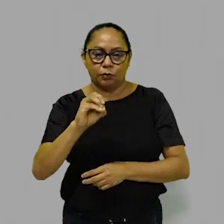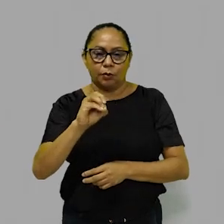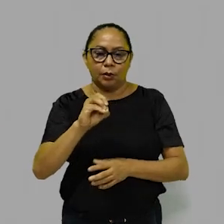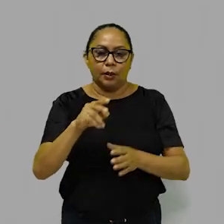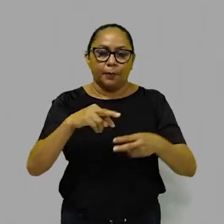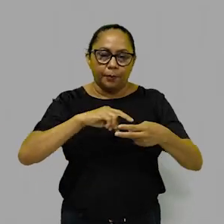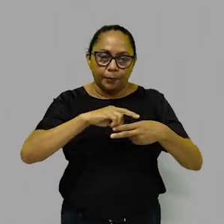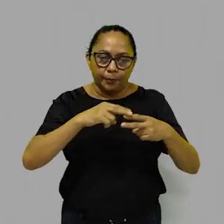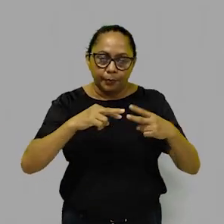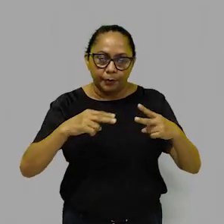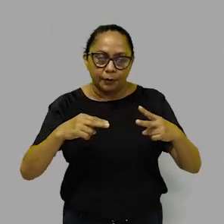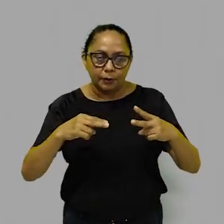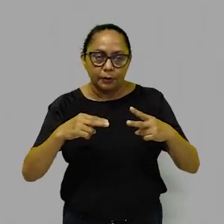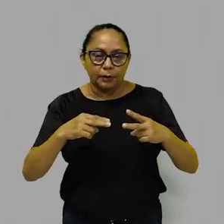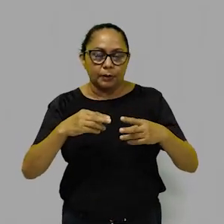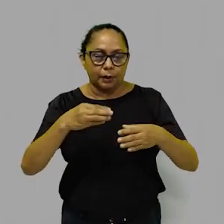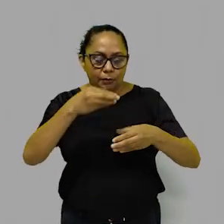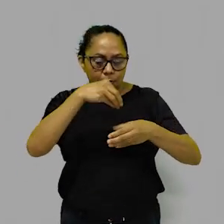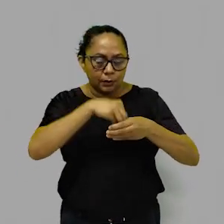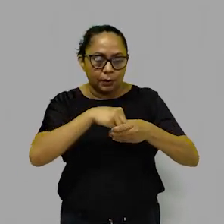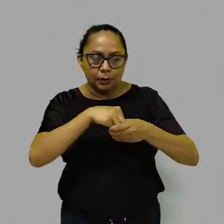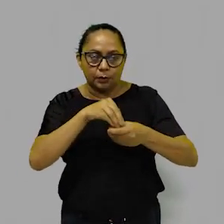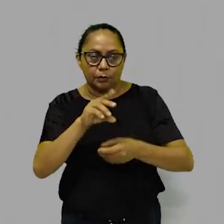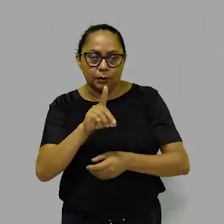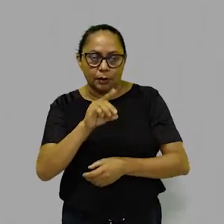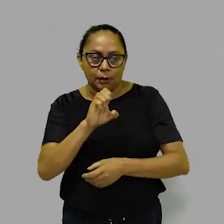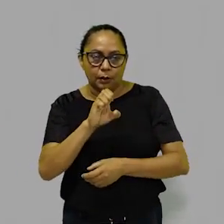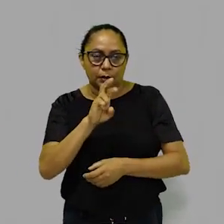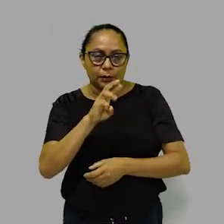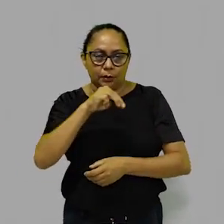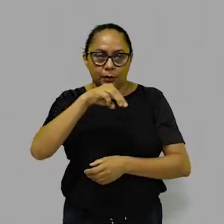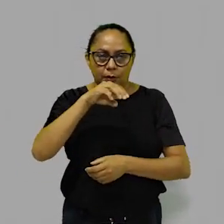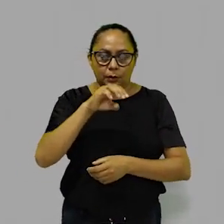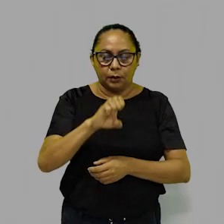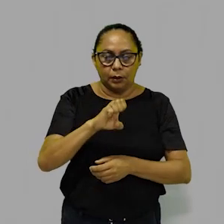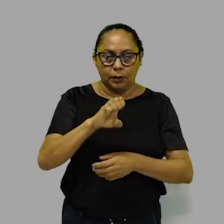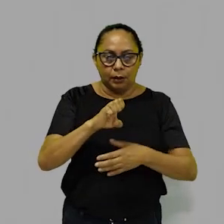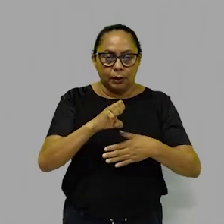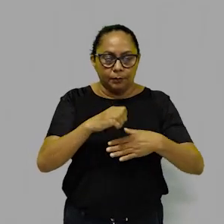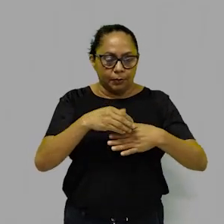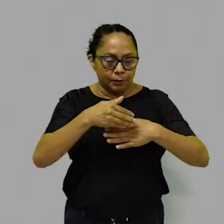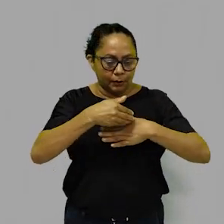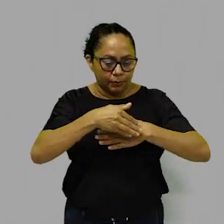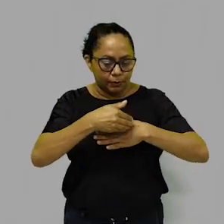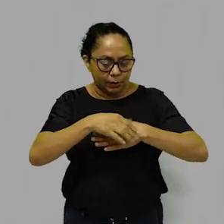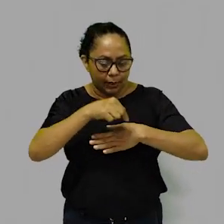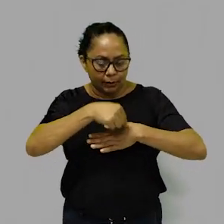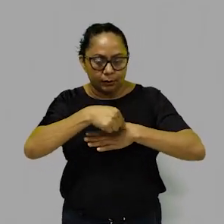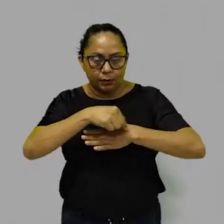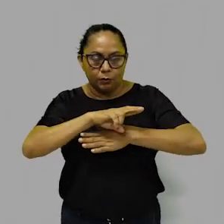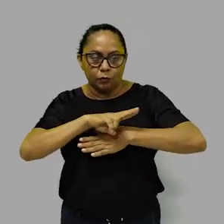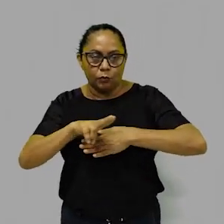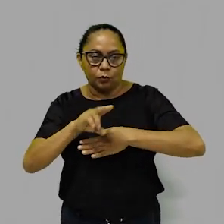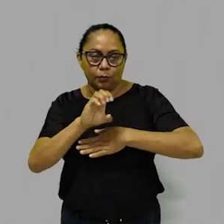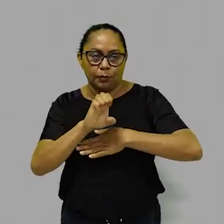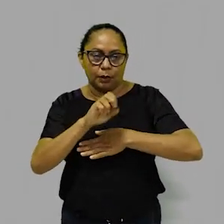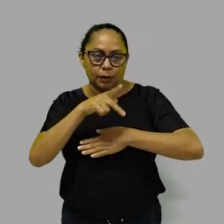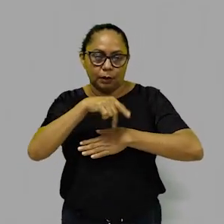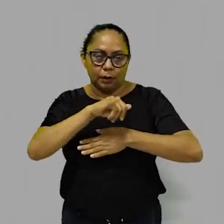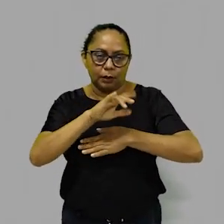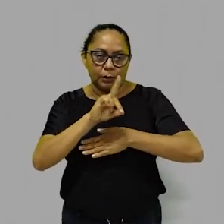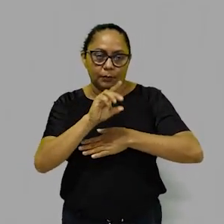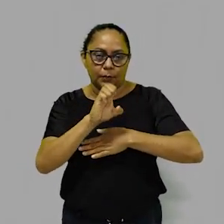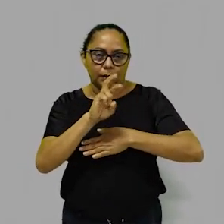localizado na derme, né? Porque na parte externa aqui da pele a gente chama de epiderme. E na